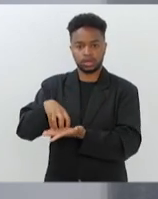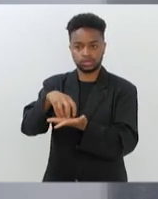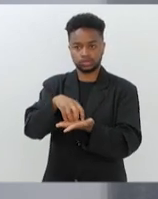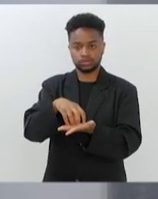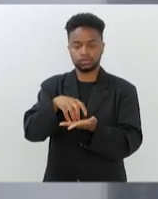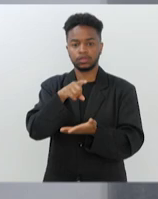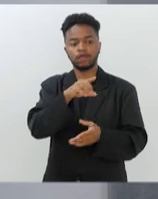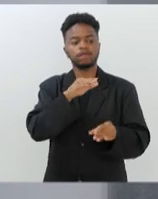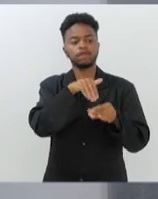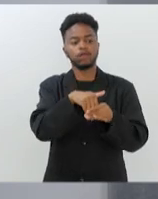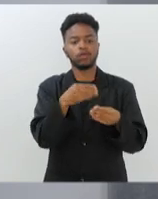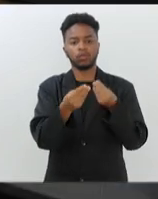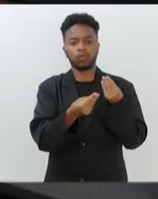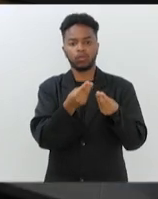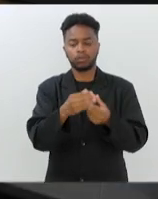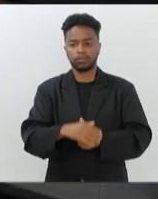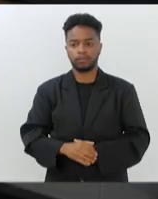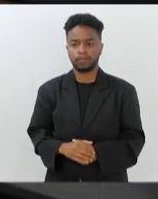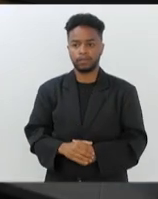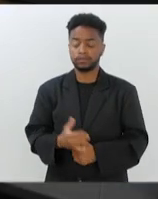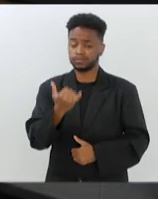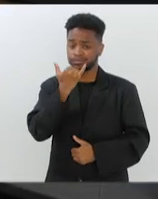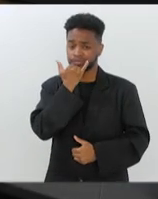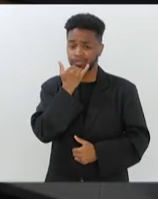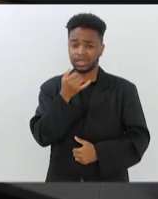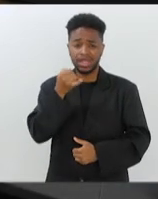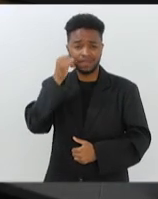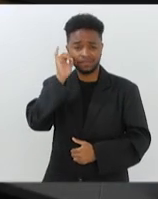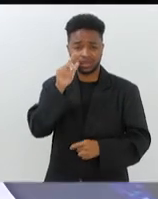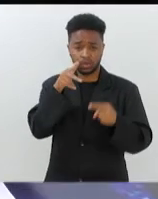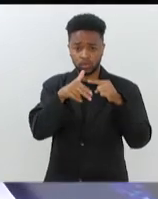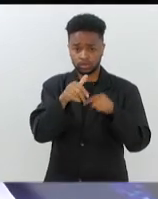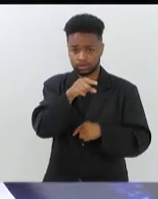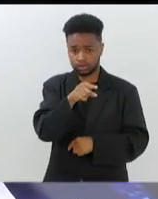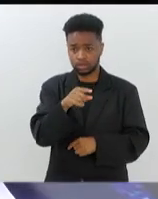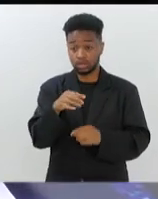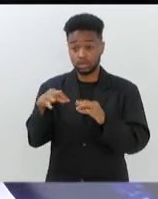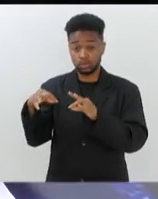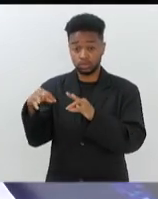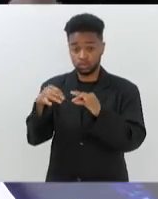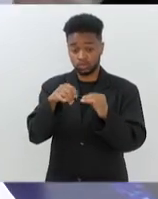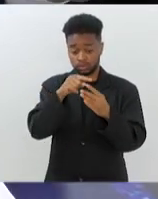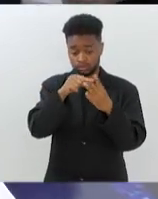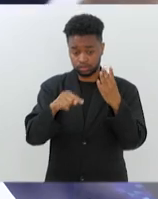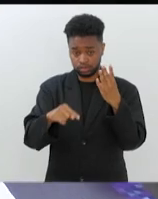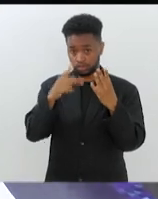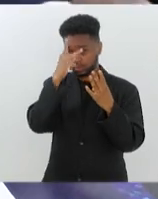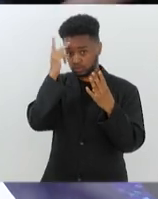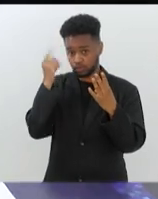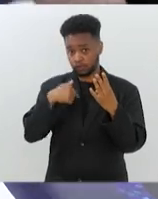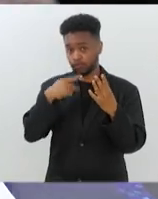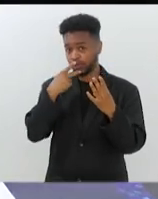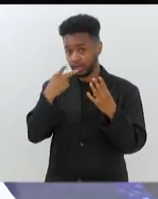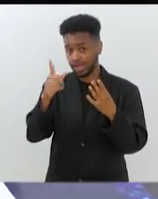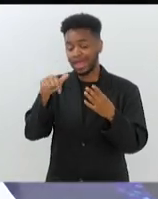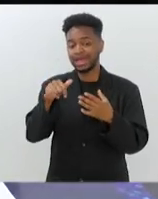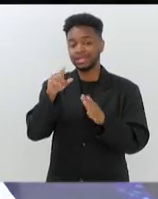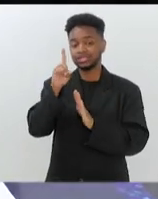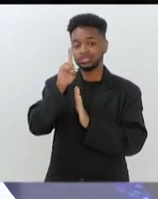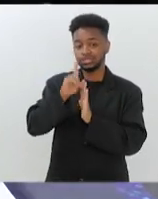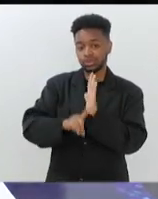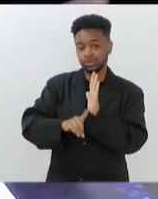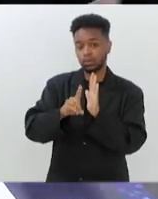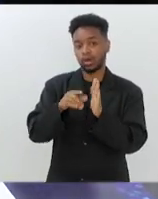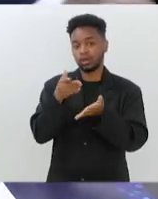Vot dep só só para perdão eh para não cortar a vossa excelência essas pessoas a quem mencionei são os diretores de atendimento no Rio de